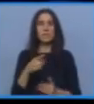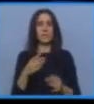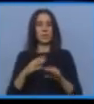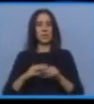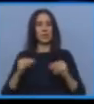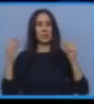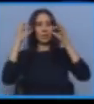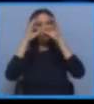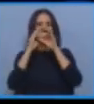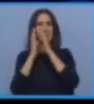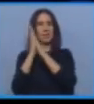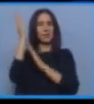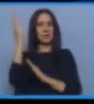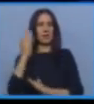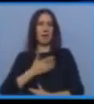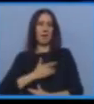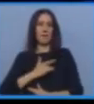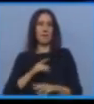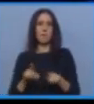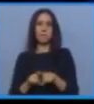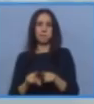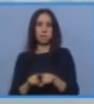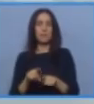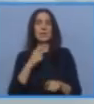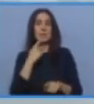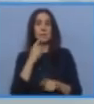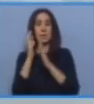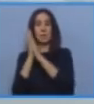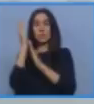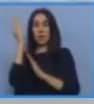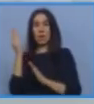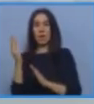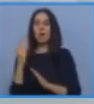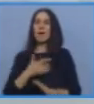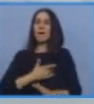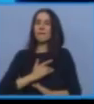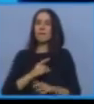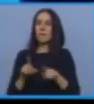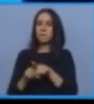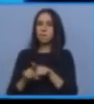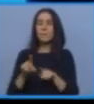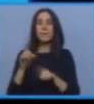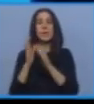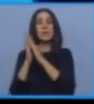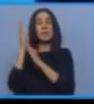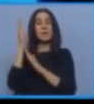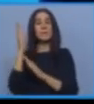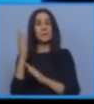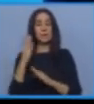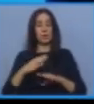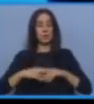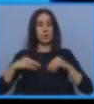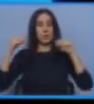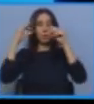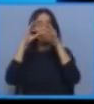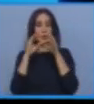Espírito é Deus como amor. Ou seja, Deus é amor. O Espírito é o amor que faz